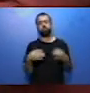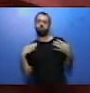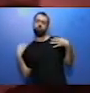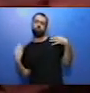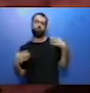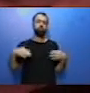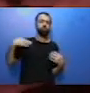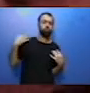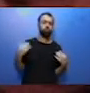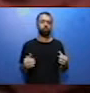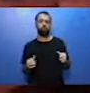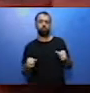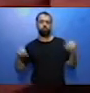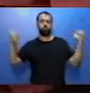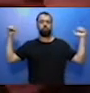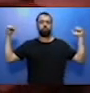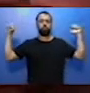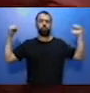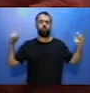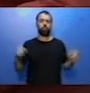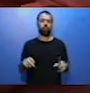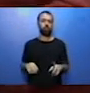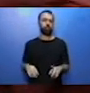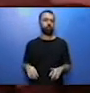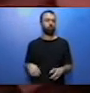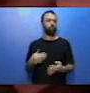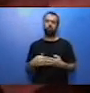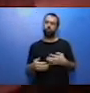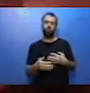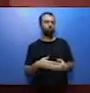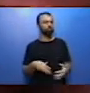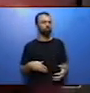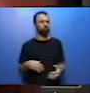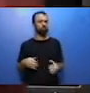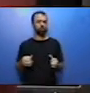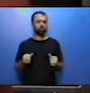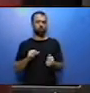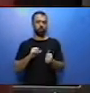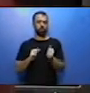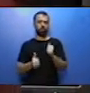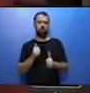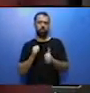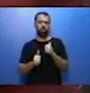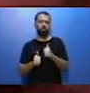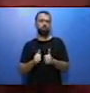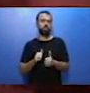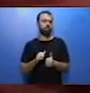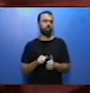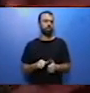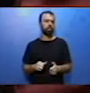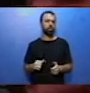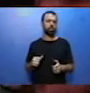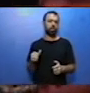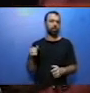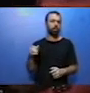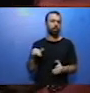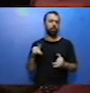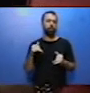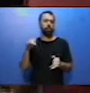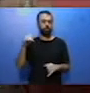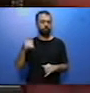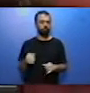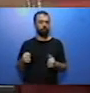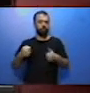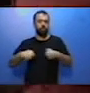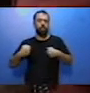fazer uma esporte tendo nesse calado o mesmo até o esporte de alto nível nós precisamos de energia